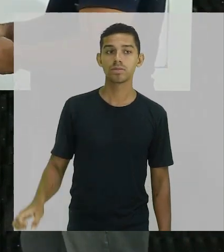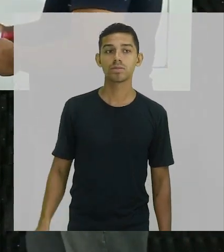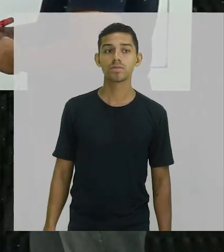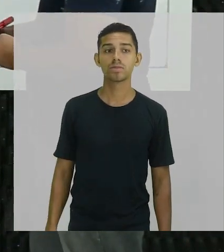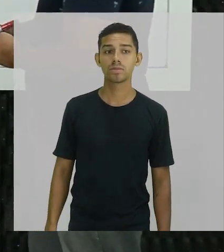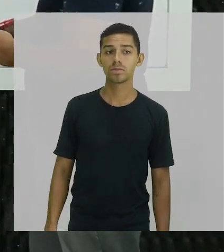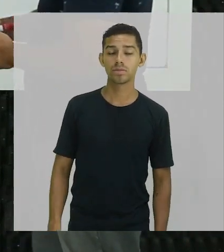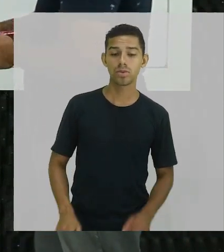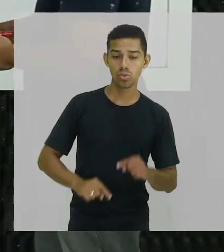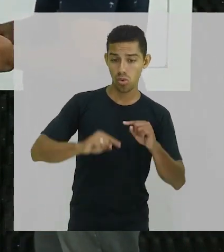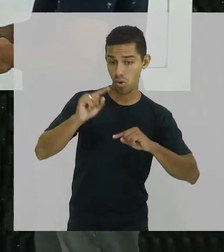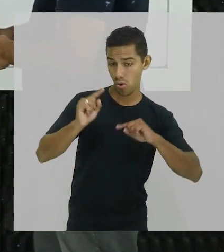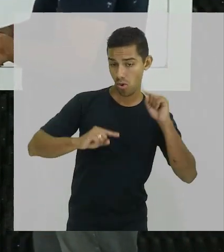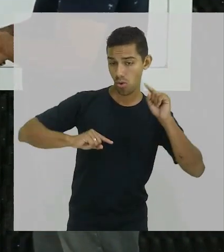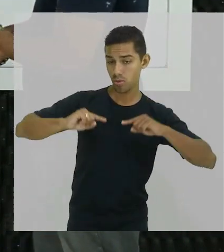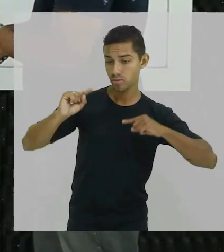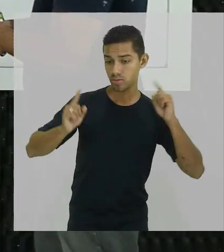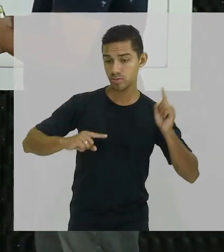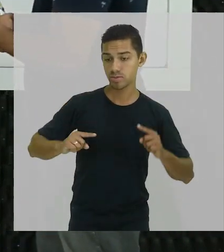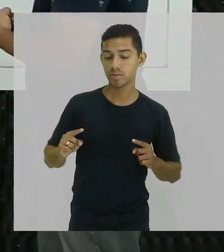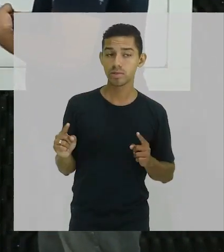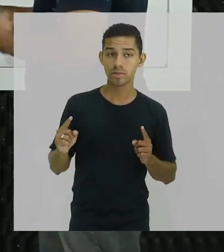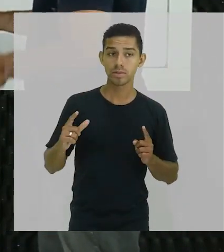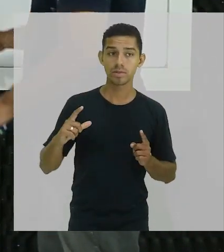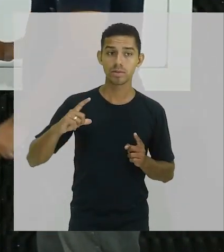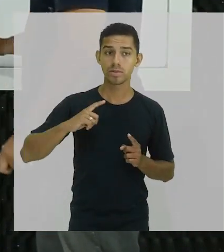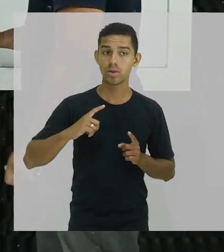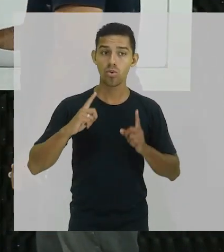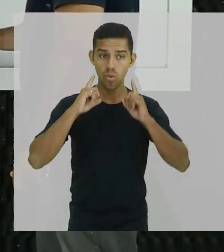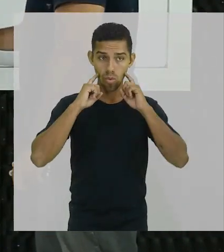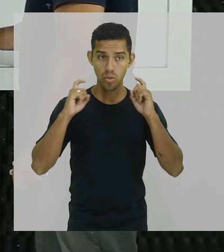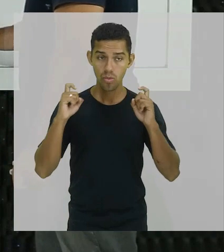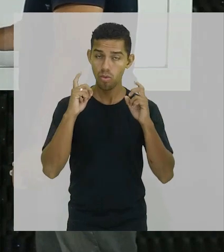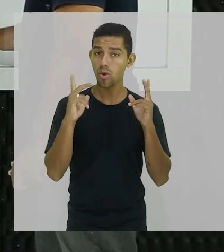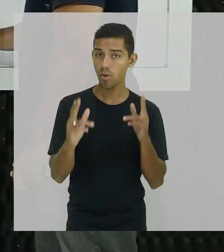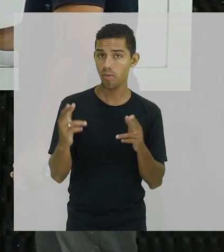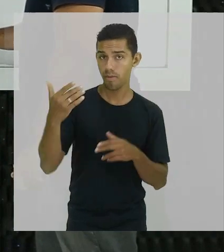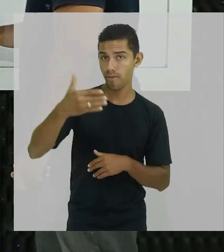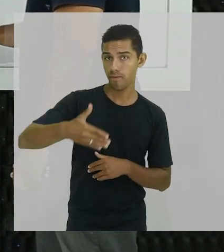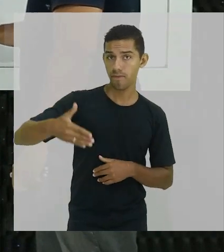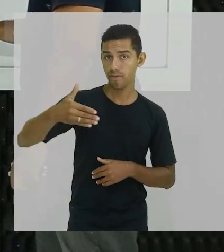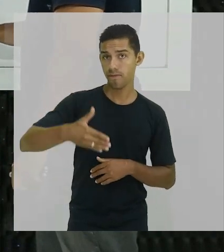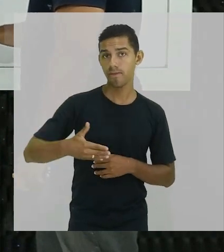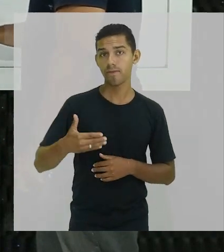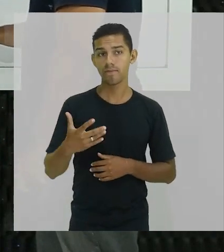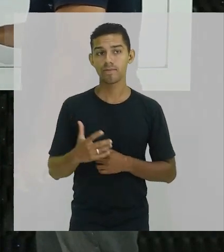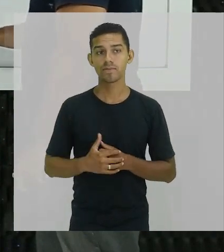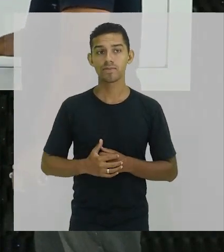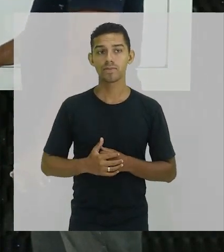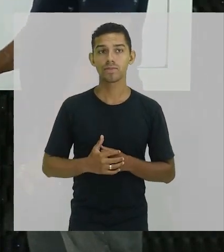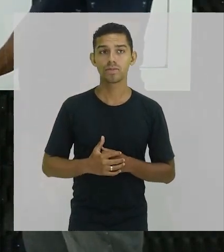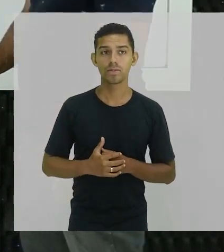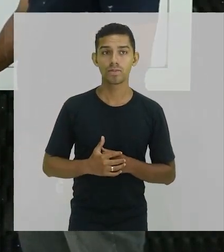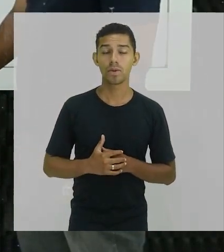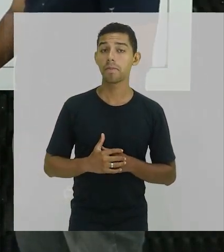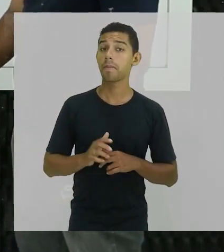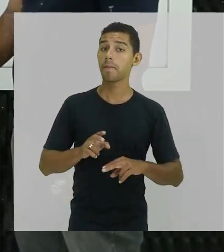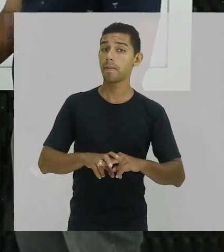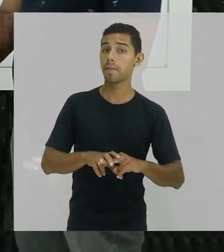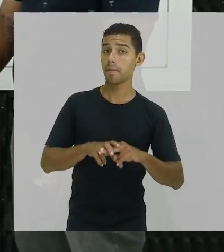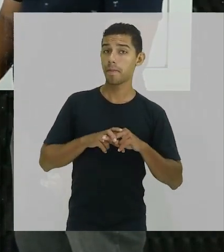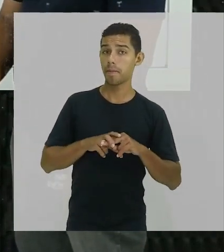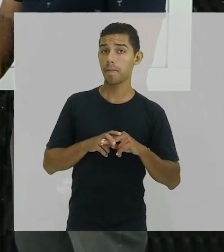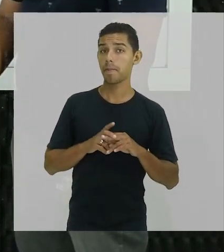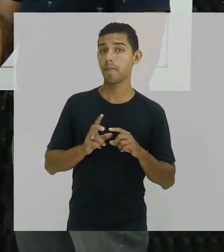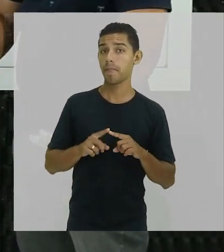são ondas, por exemplo, são sons de mesma frequência, por exemplo, porém,